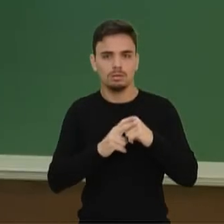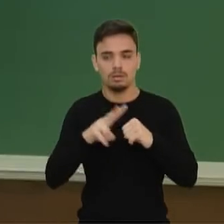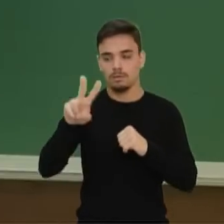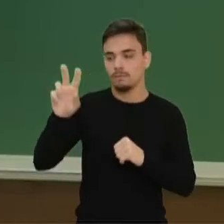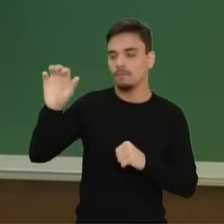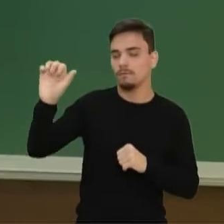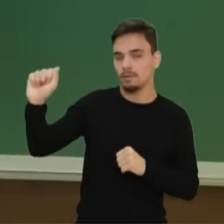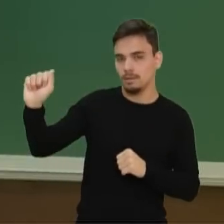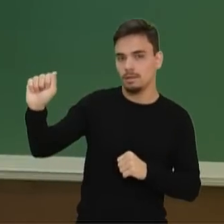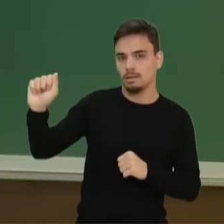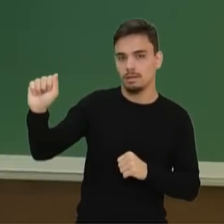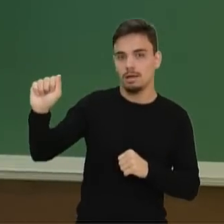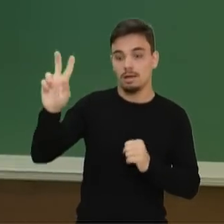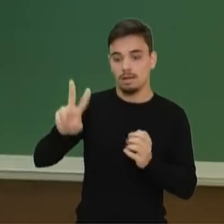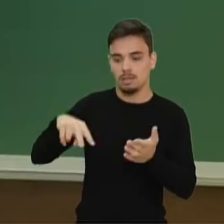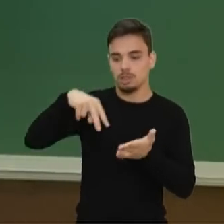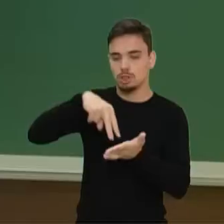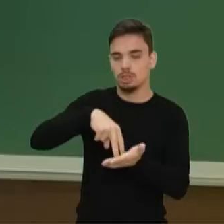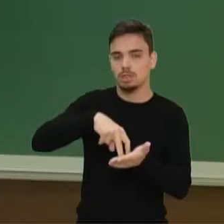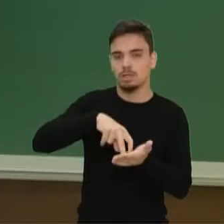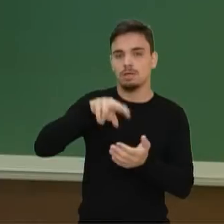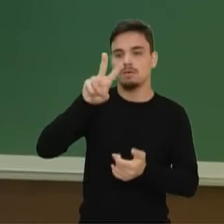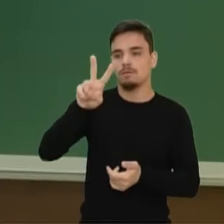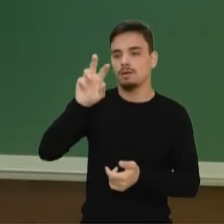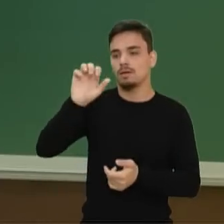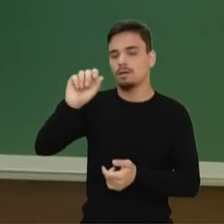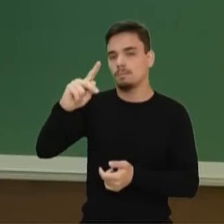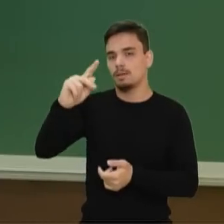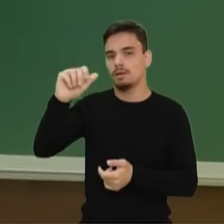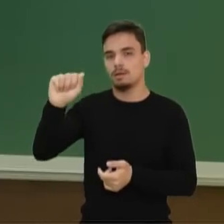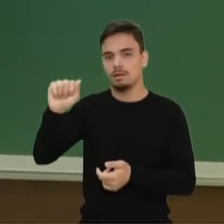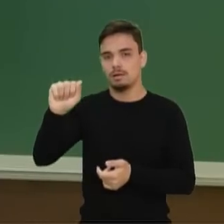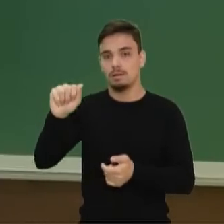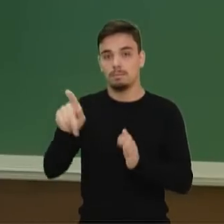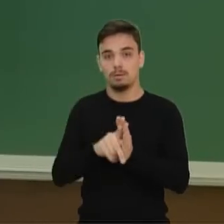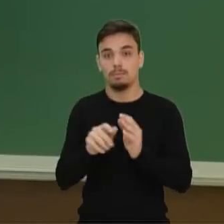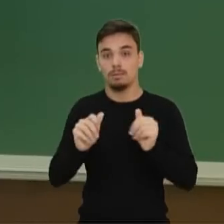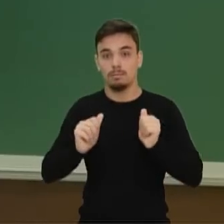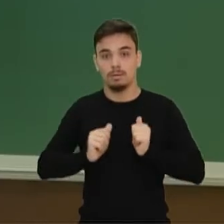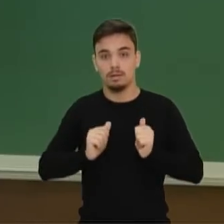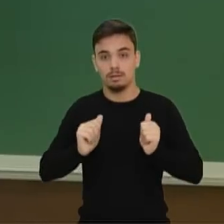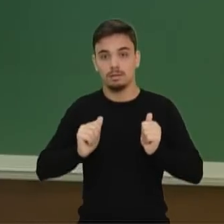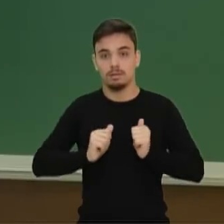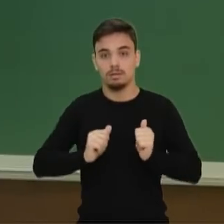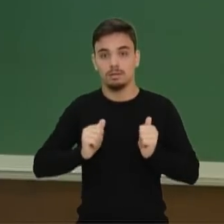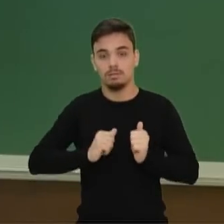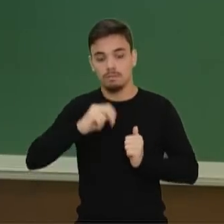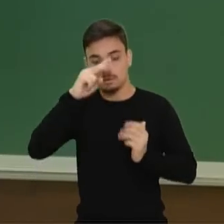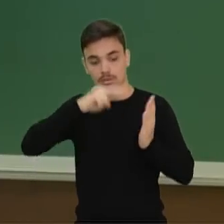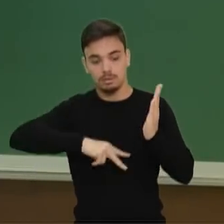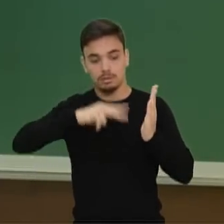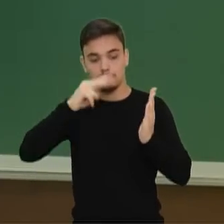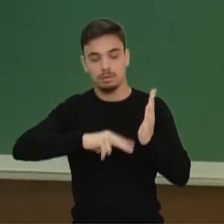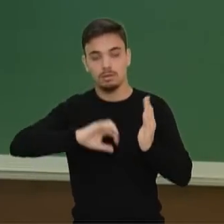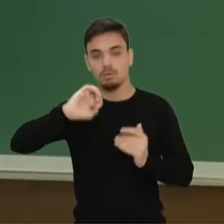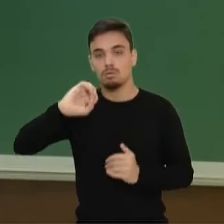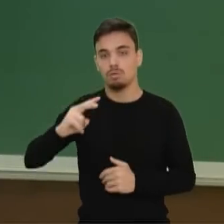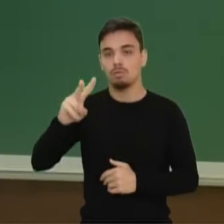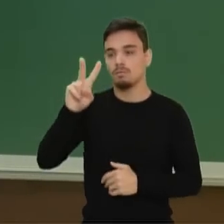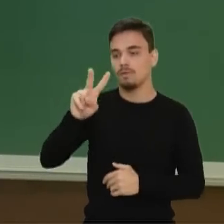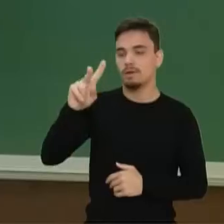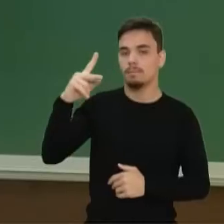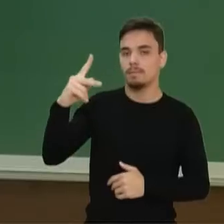para a voz ativa, VPA para a passiva analítica e VPS